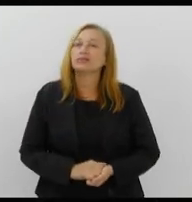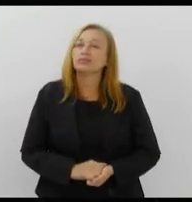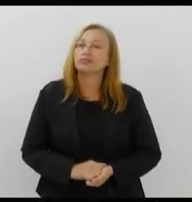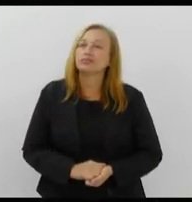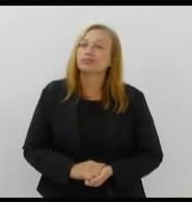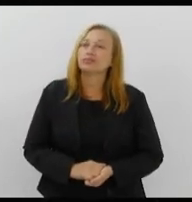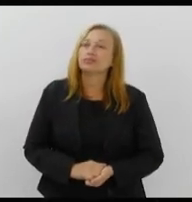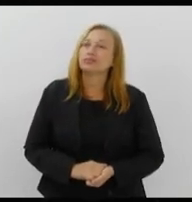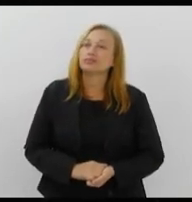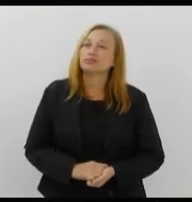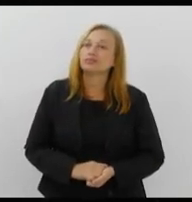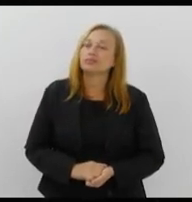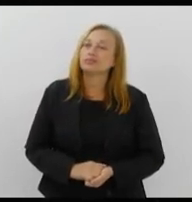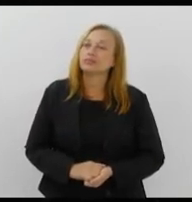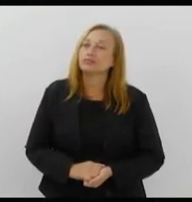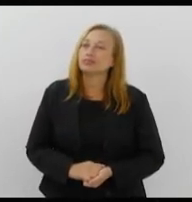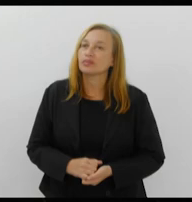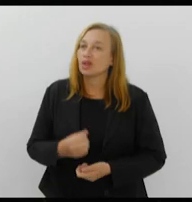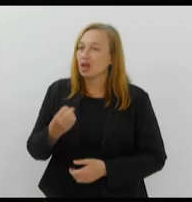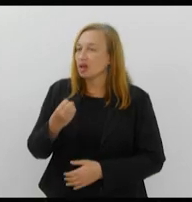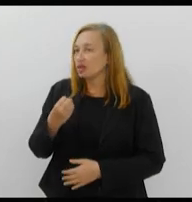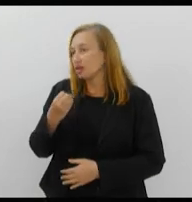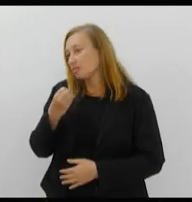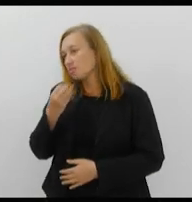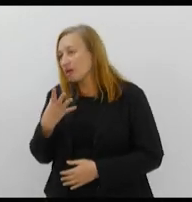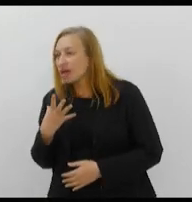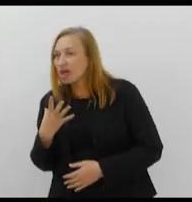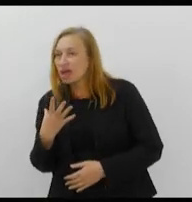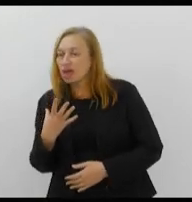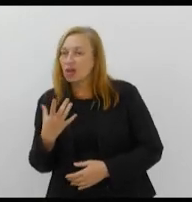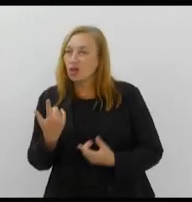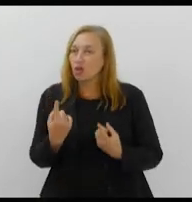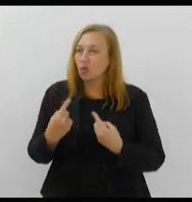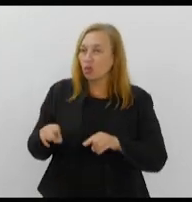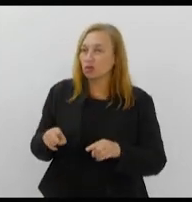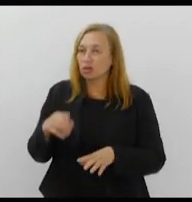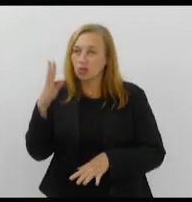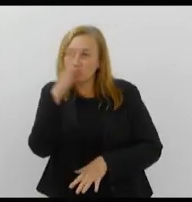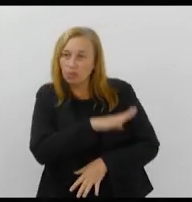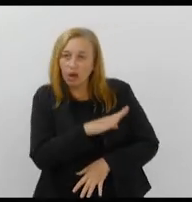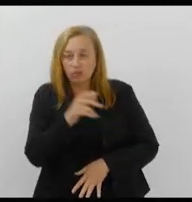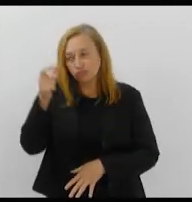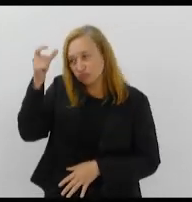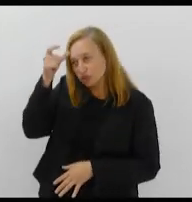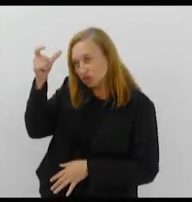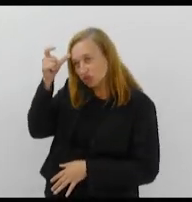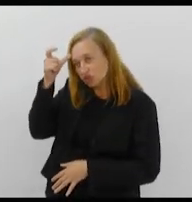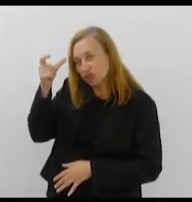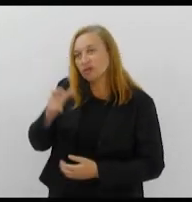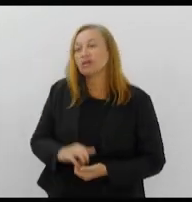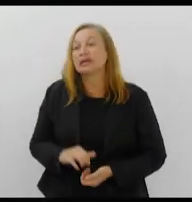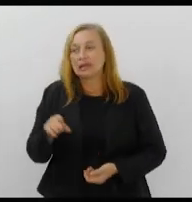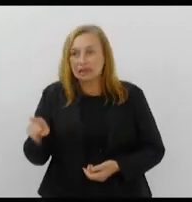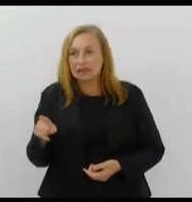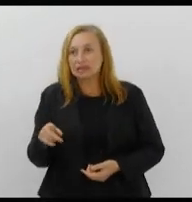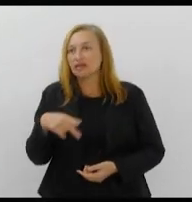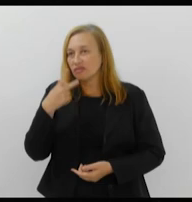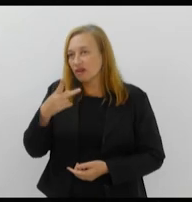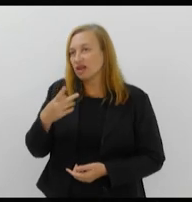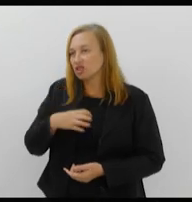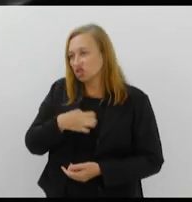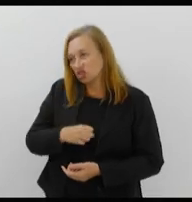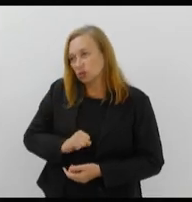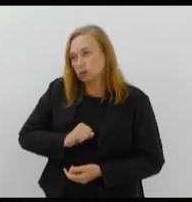bem contra o mal, é o diabo, é o capeta. Então, isso é discurso de ódio. Não é difícil da